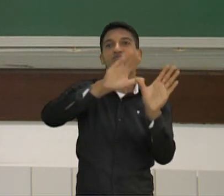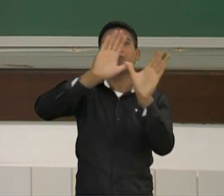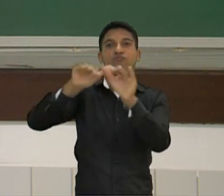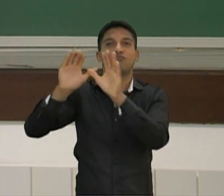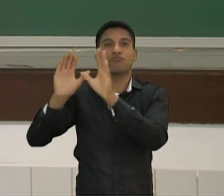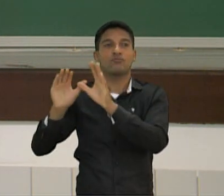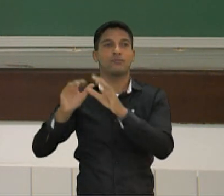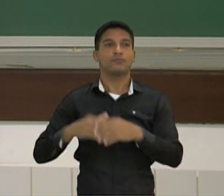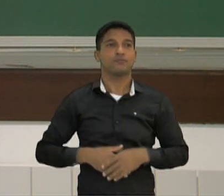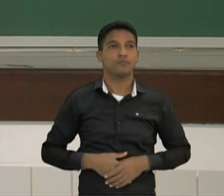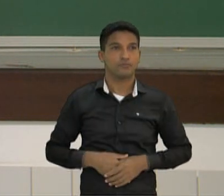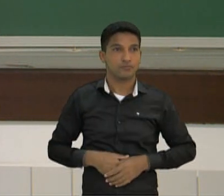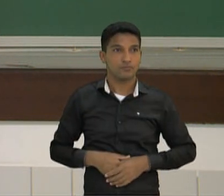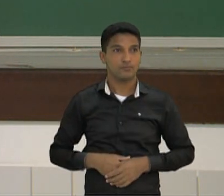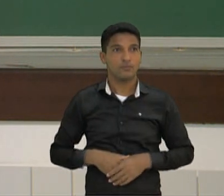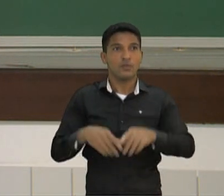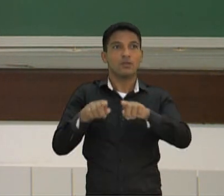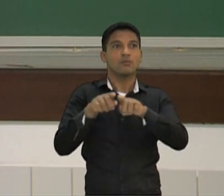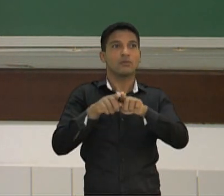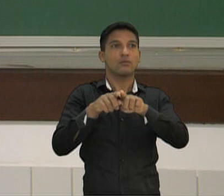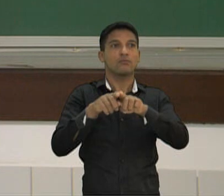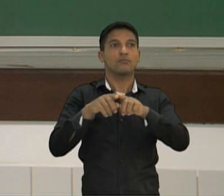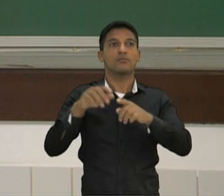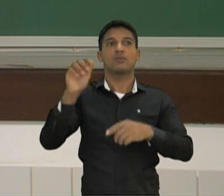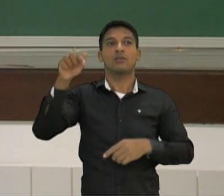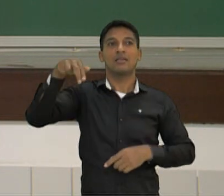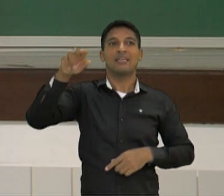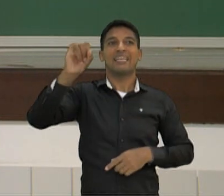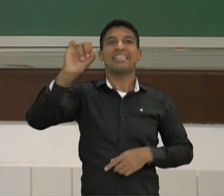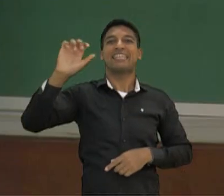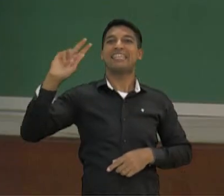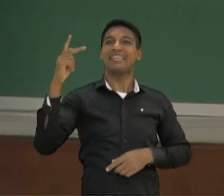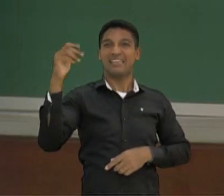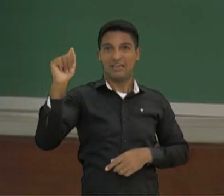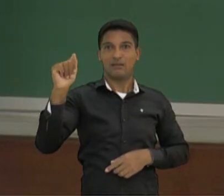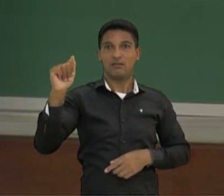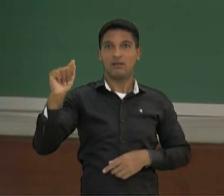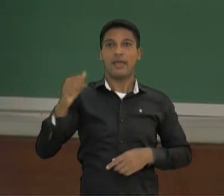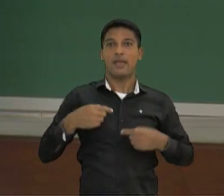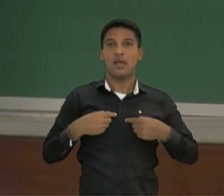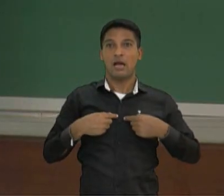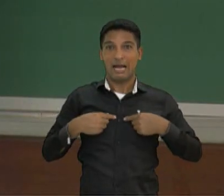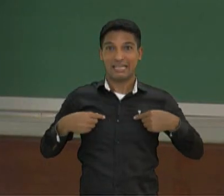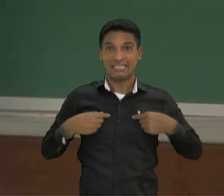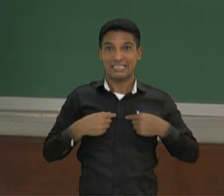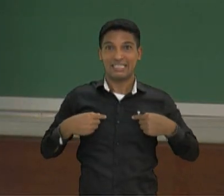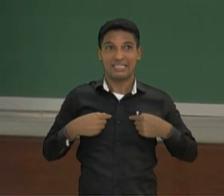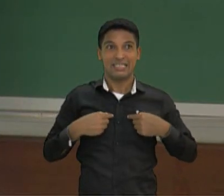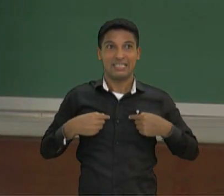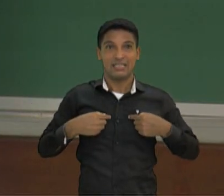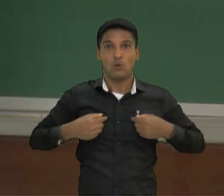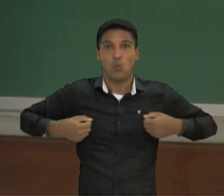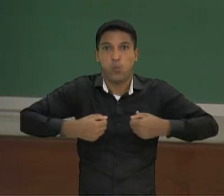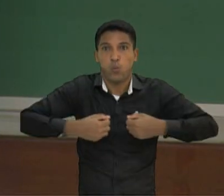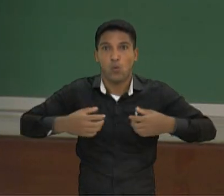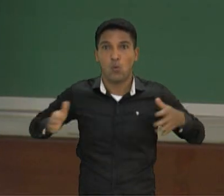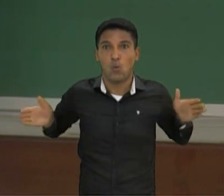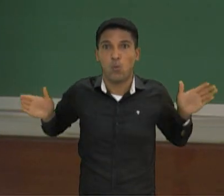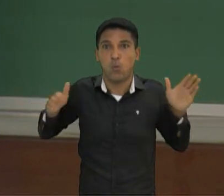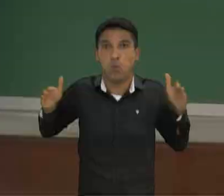a presença da quilha ou carena. Esse osso aqui que está na região peitoral, tá? É só a gente olhar aqui nessa figurinha marcado de